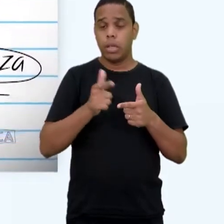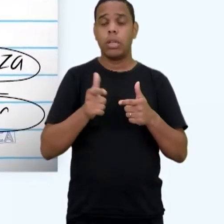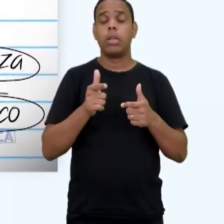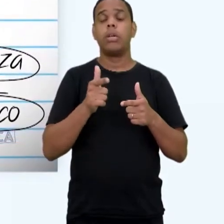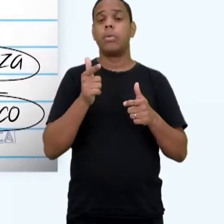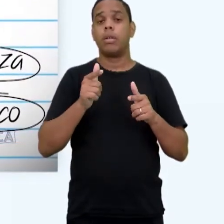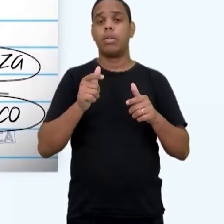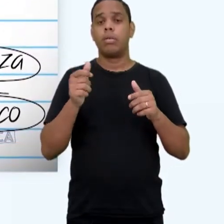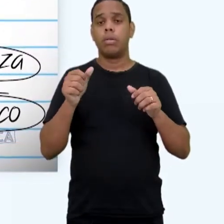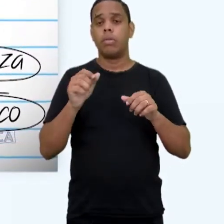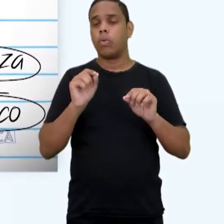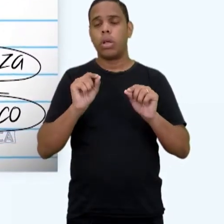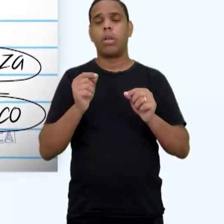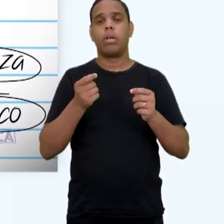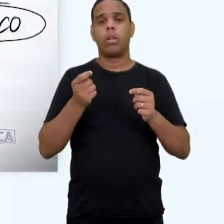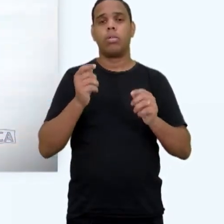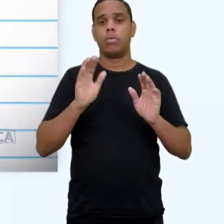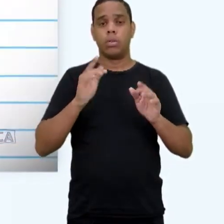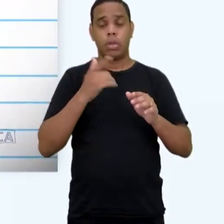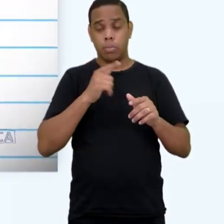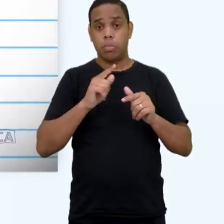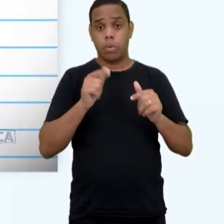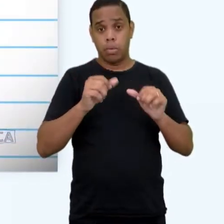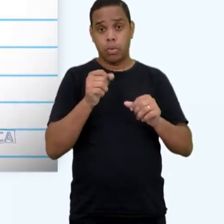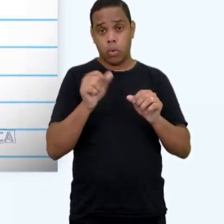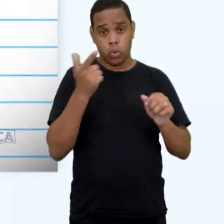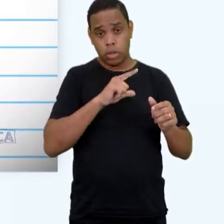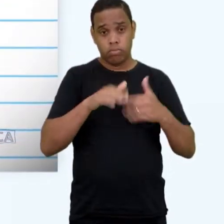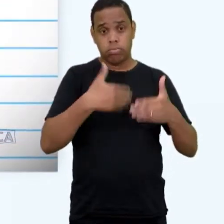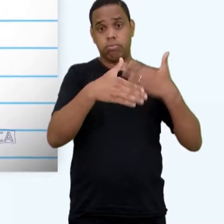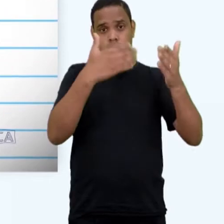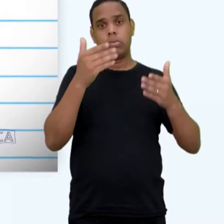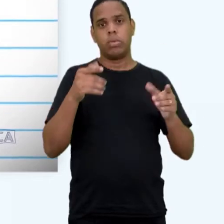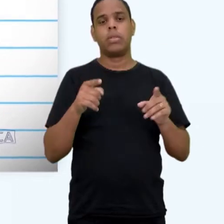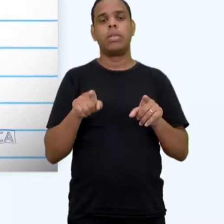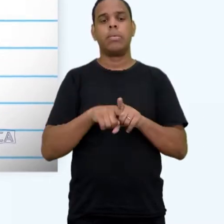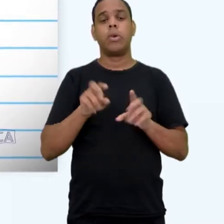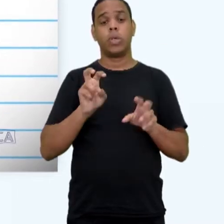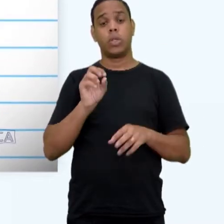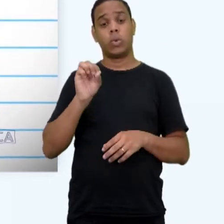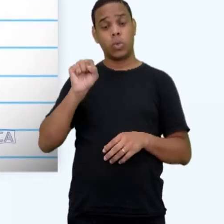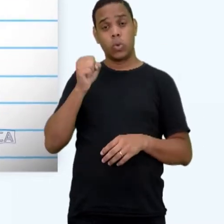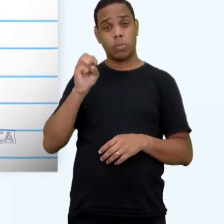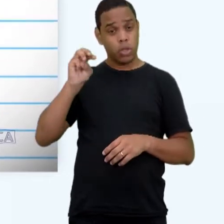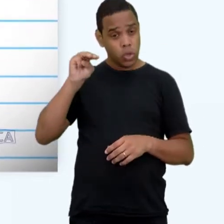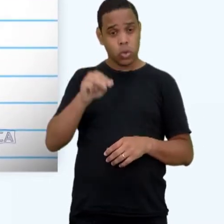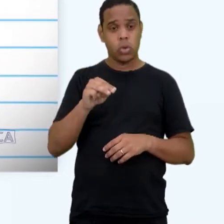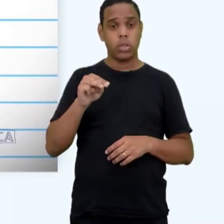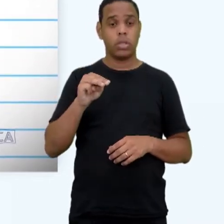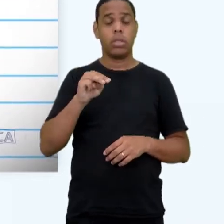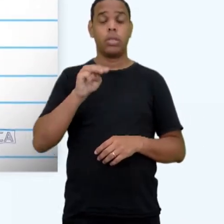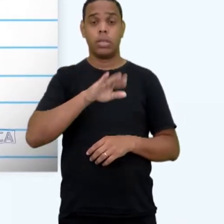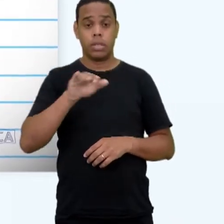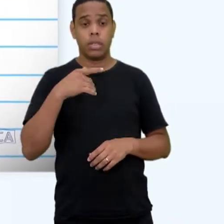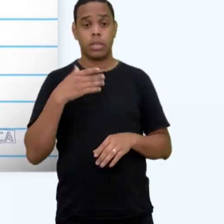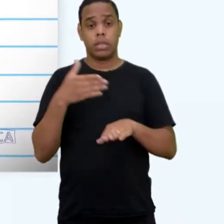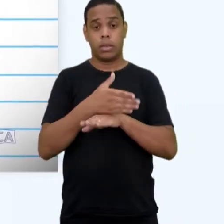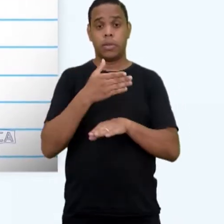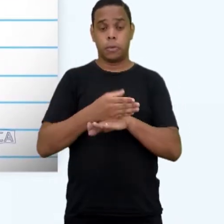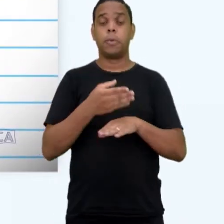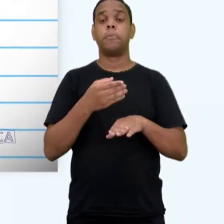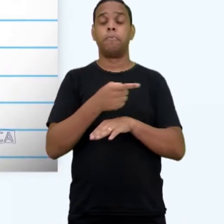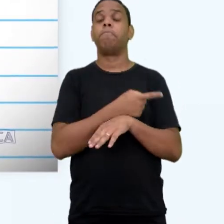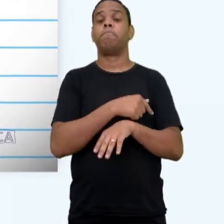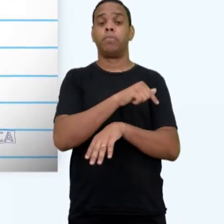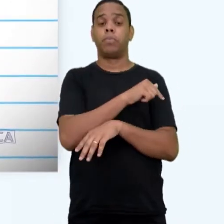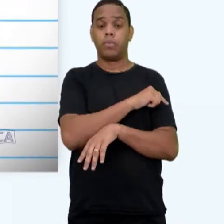crescimento econômico. Mas ainda há, nos dias de hoje, 58 milhões de crianças em idade para cursar o ensino fundamental que não